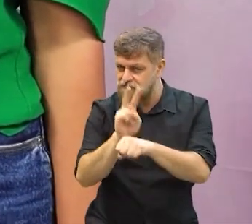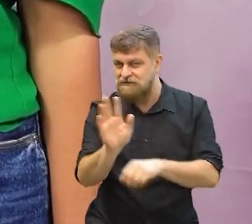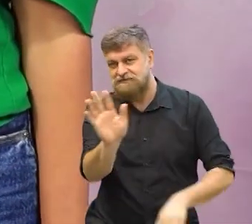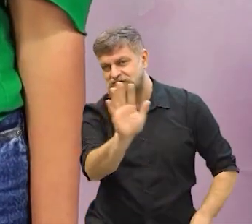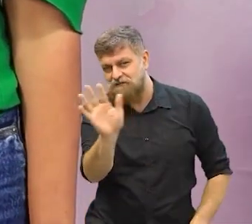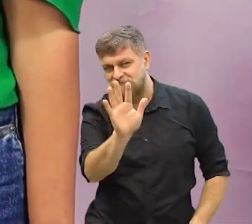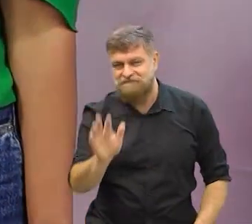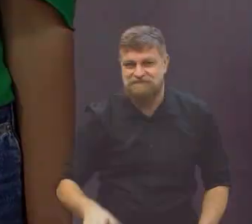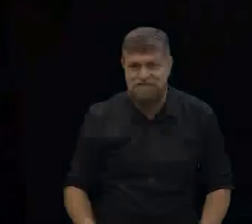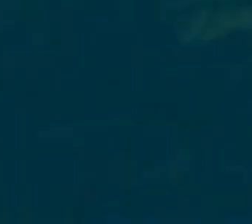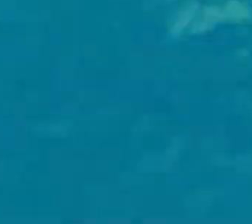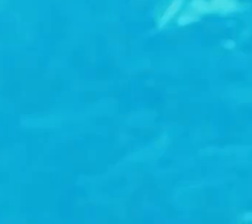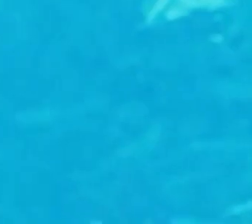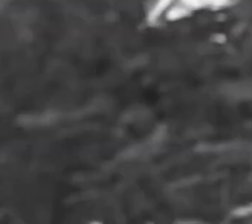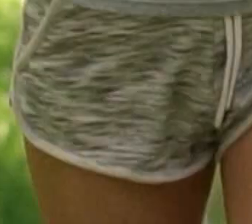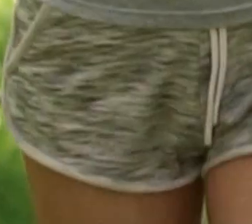Se cuida. Tchau.